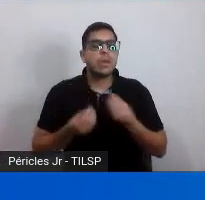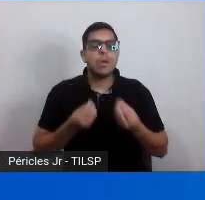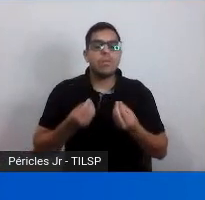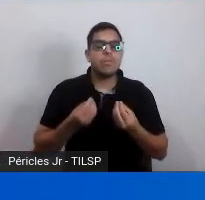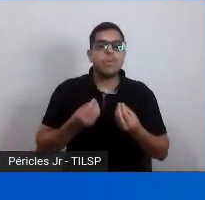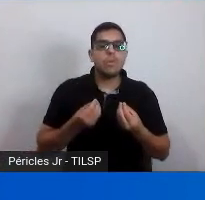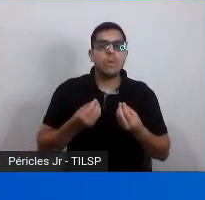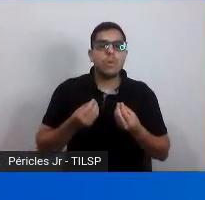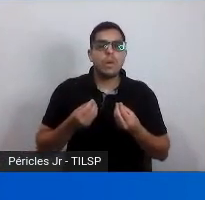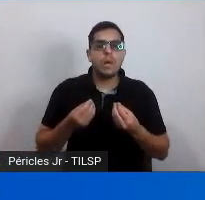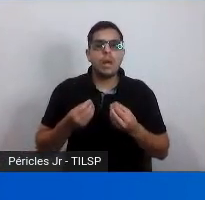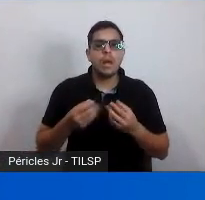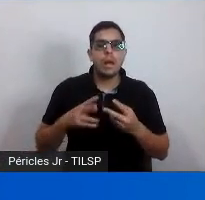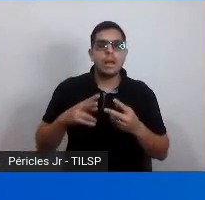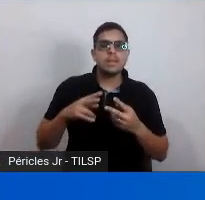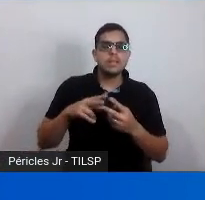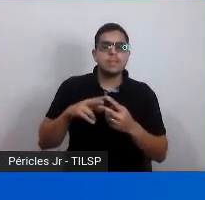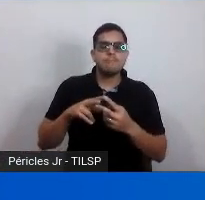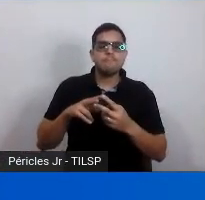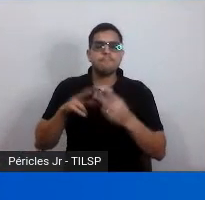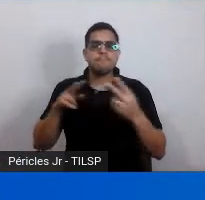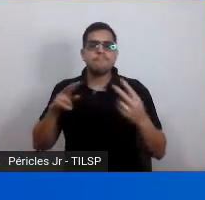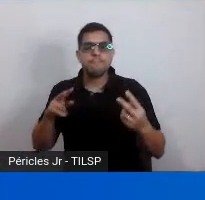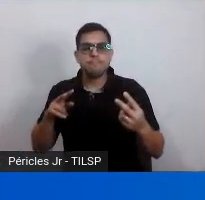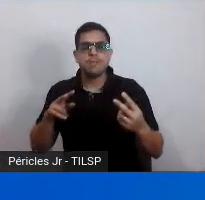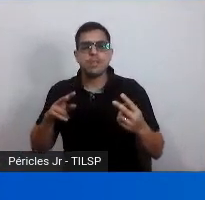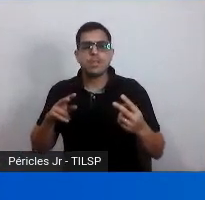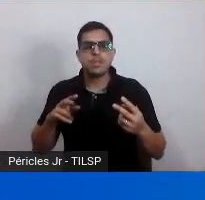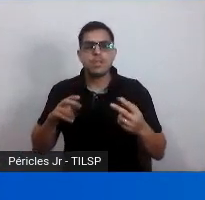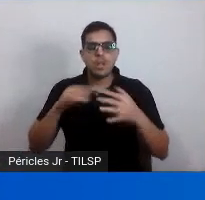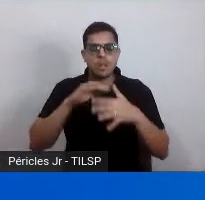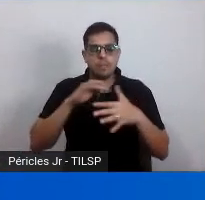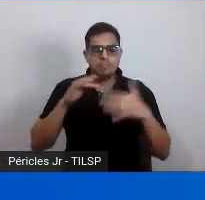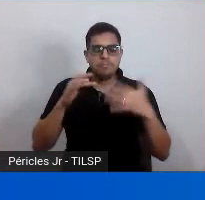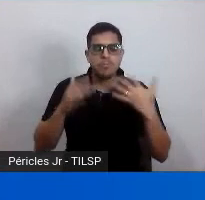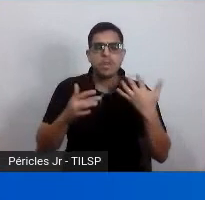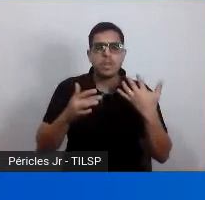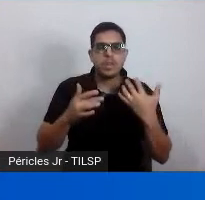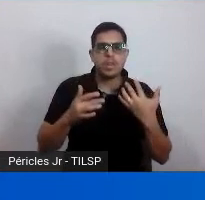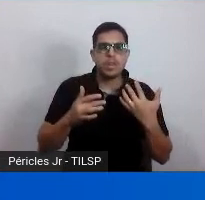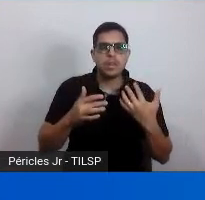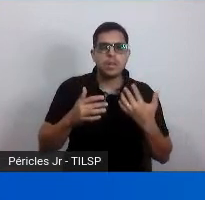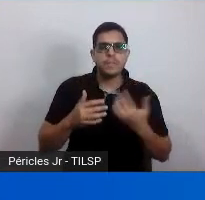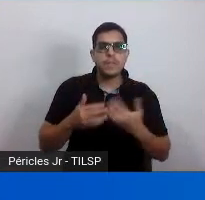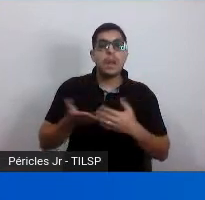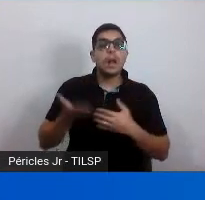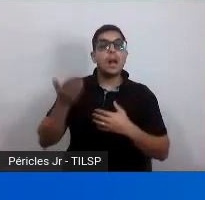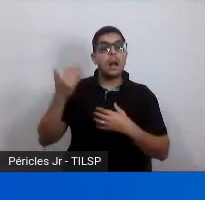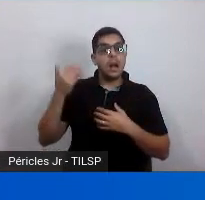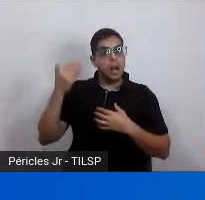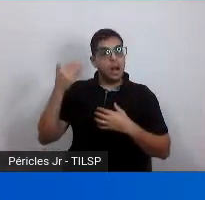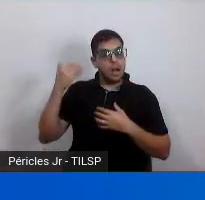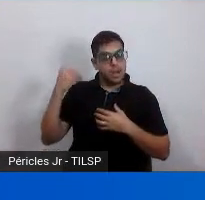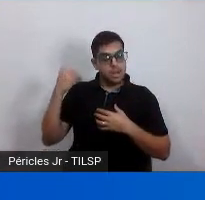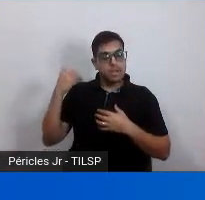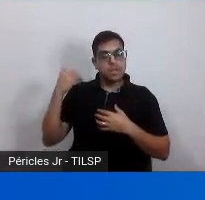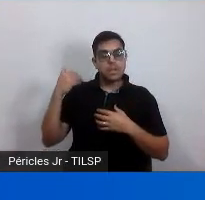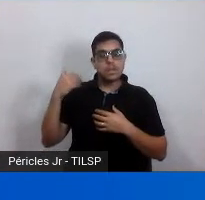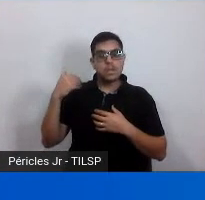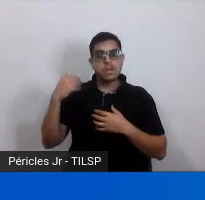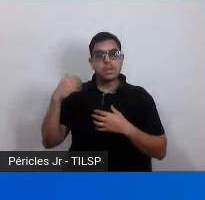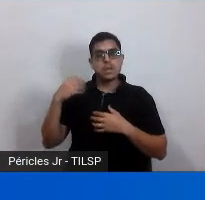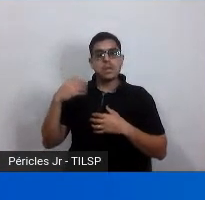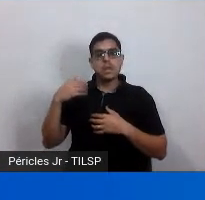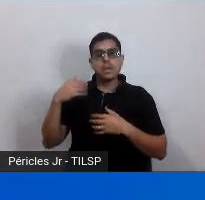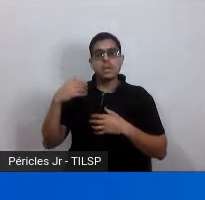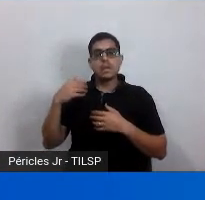não falamos só do acesso ao computador como se falava na educação a distância na no início dos anos 2000 ou até